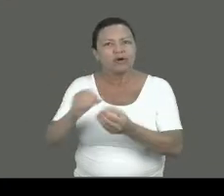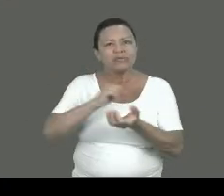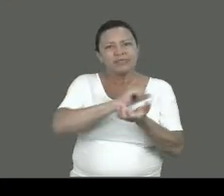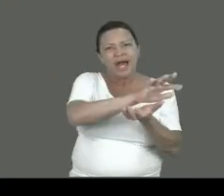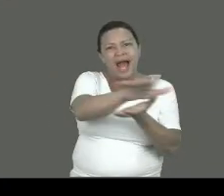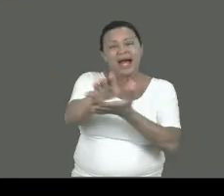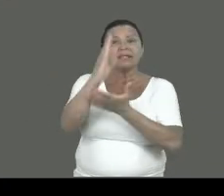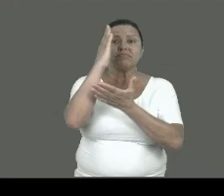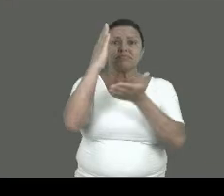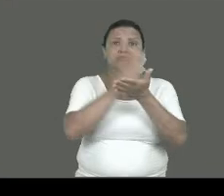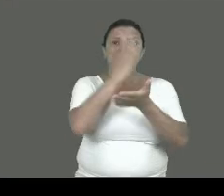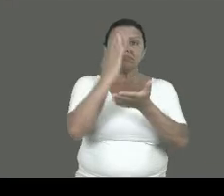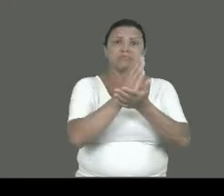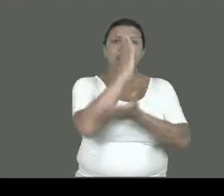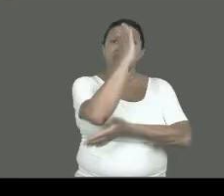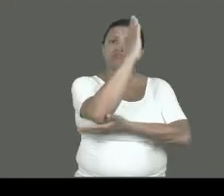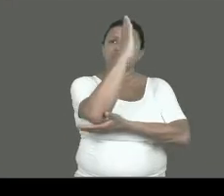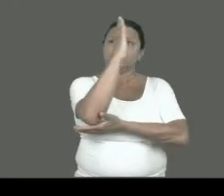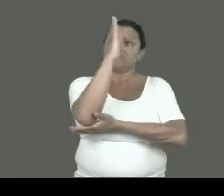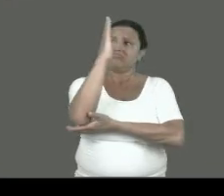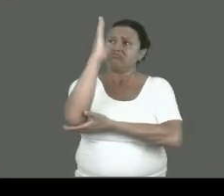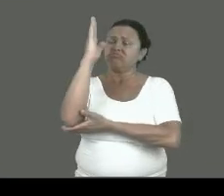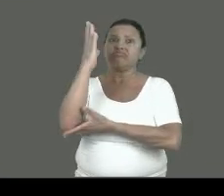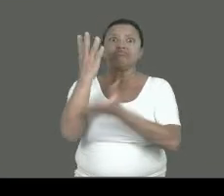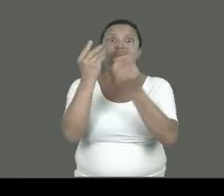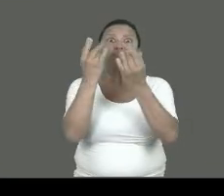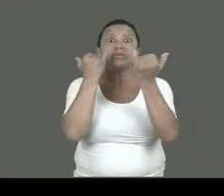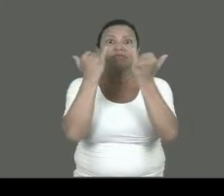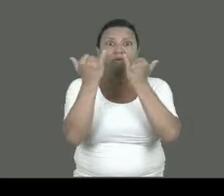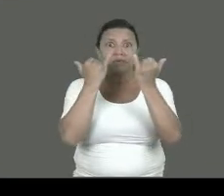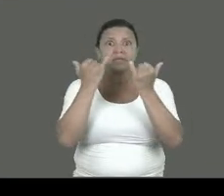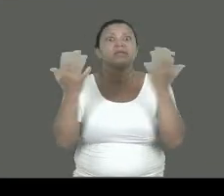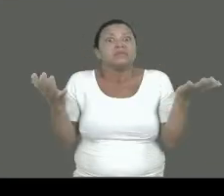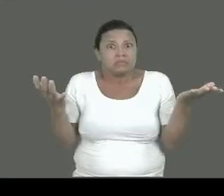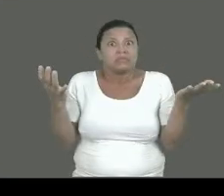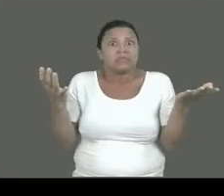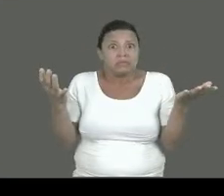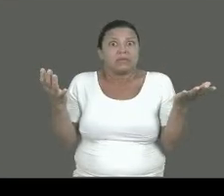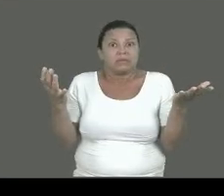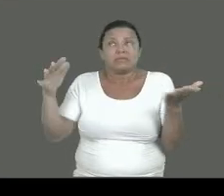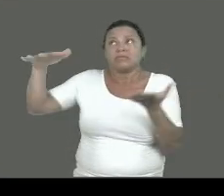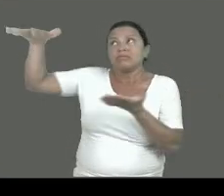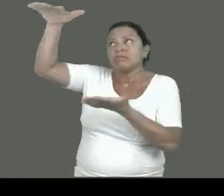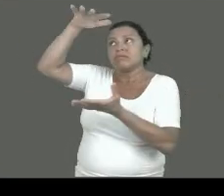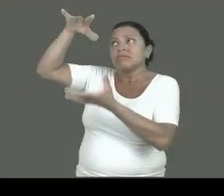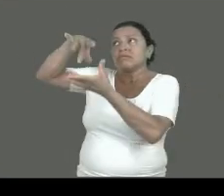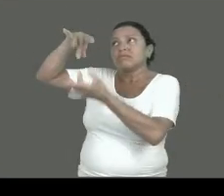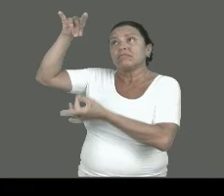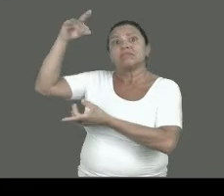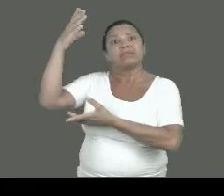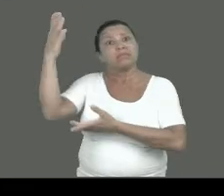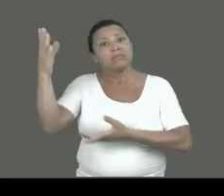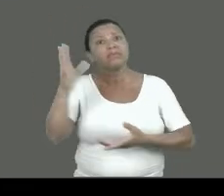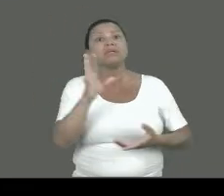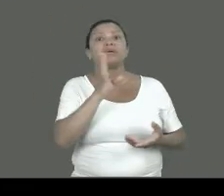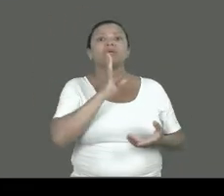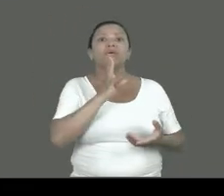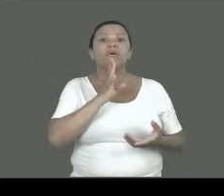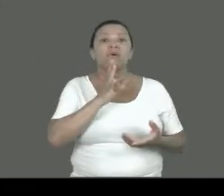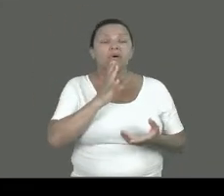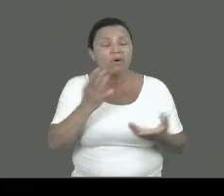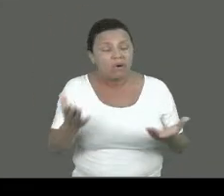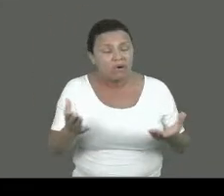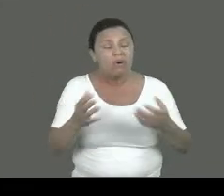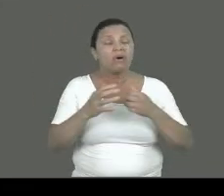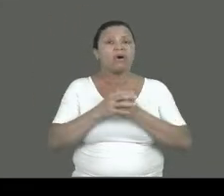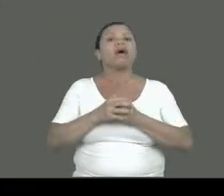literatura, que traz muitas informações do plano espiritual. A gente toma conhecimento